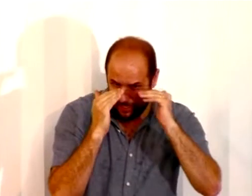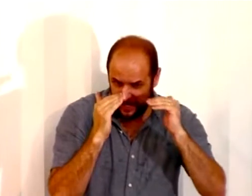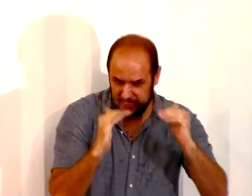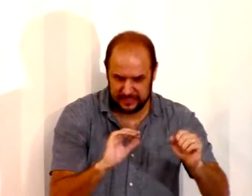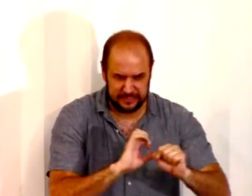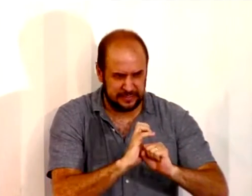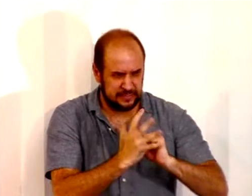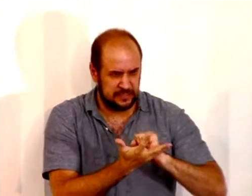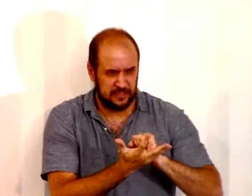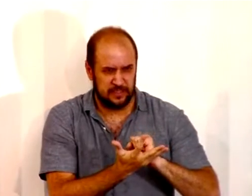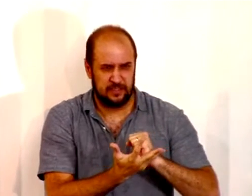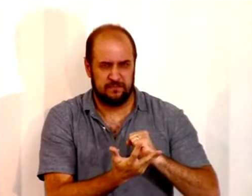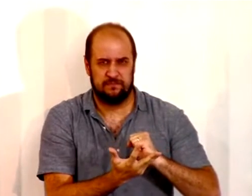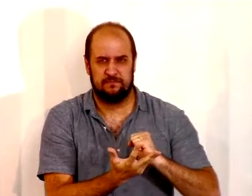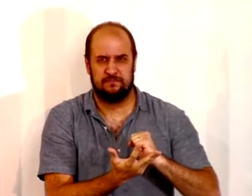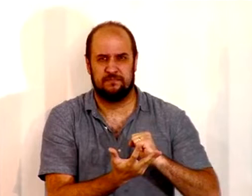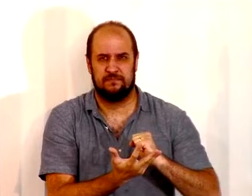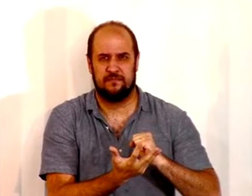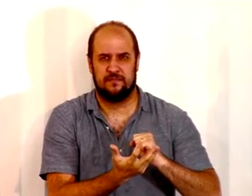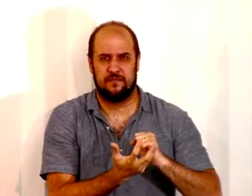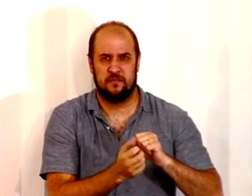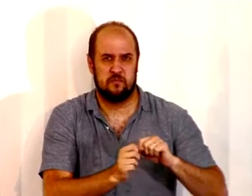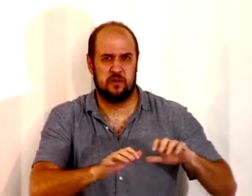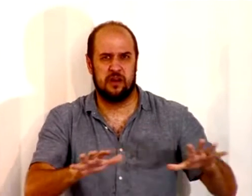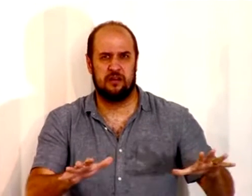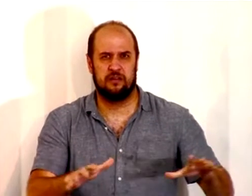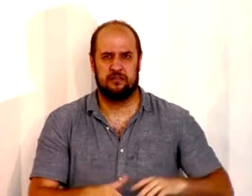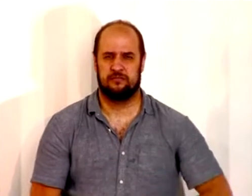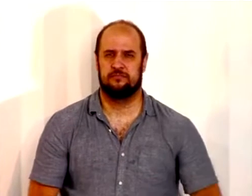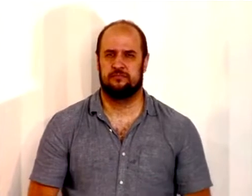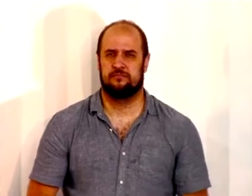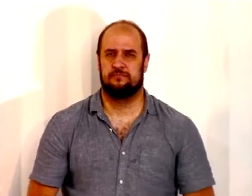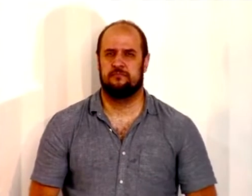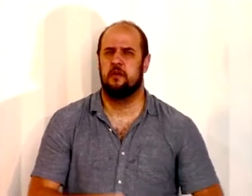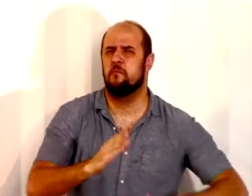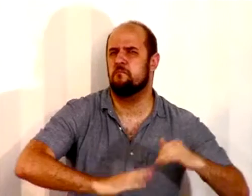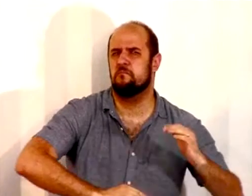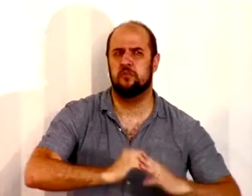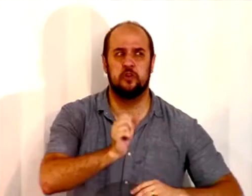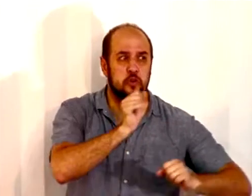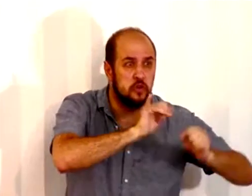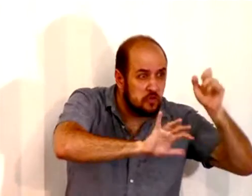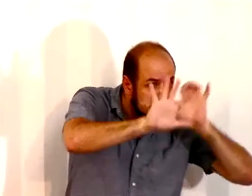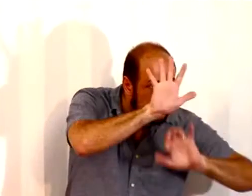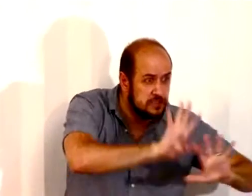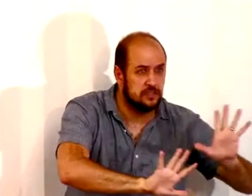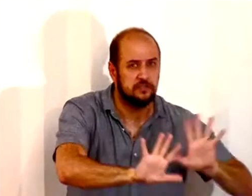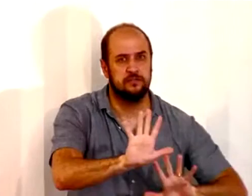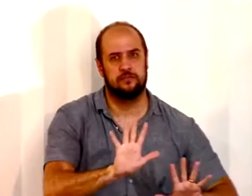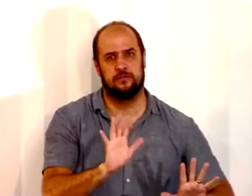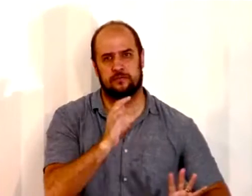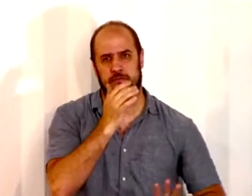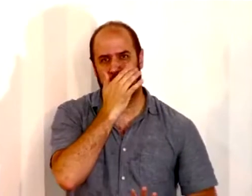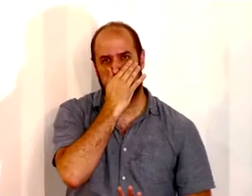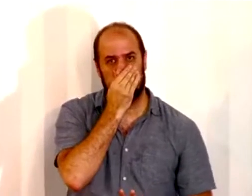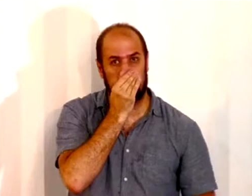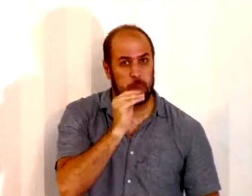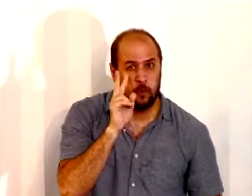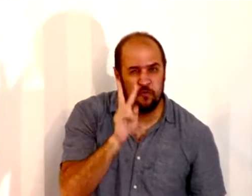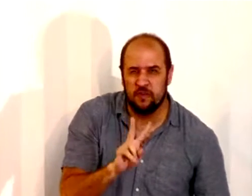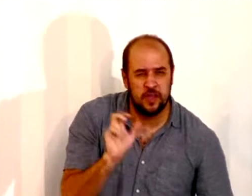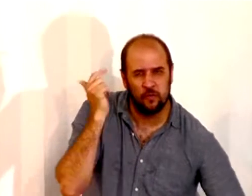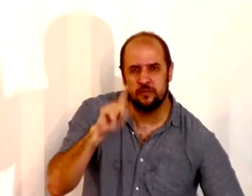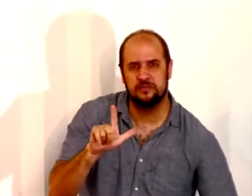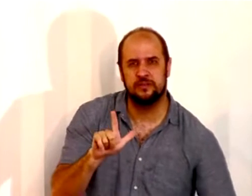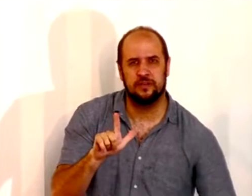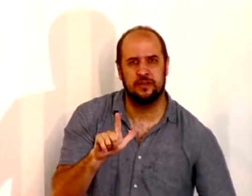Quem mandou isso, irmãos? Quem produziu isso? O Rei dos reis, o Senhor